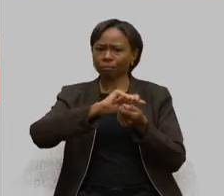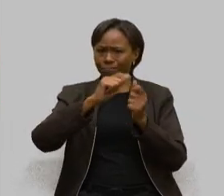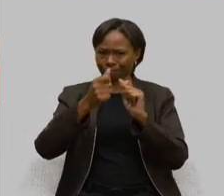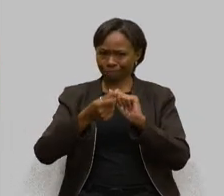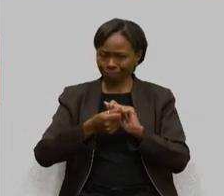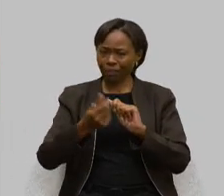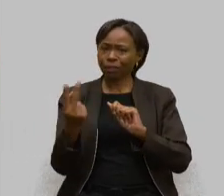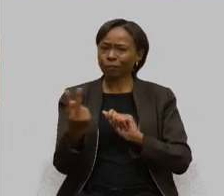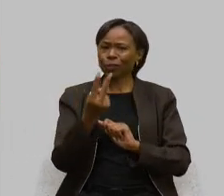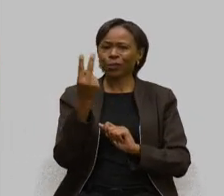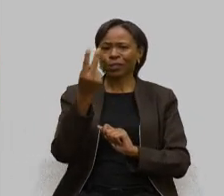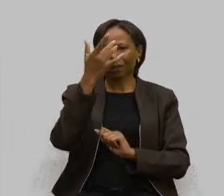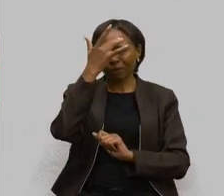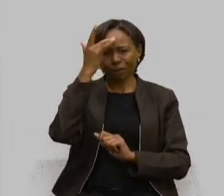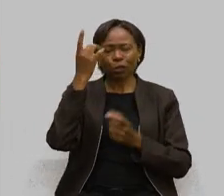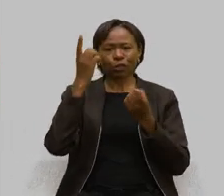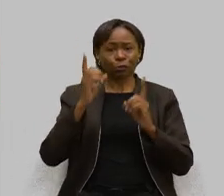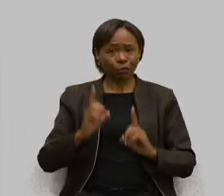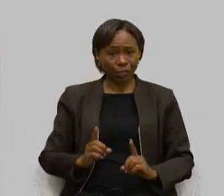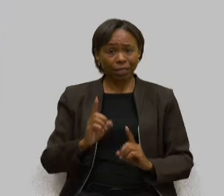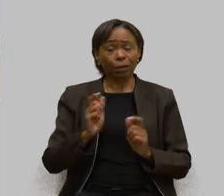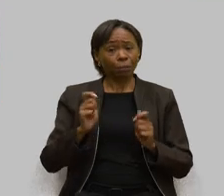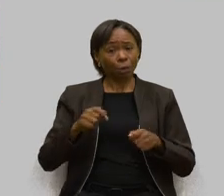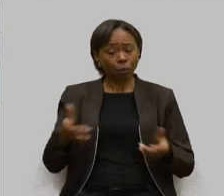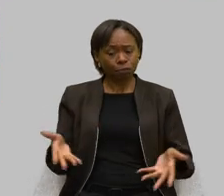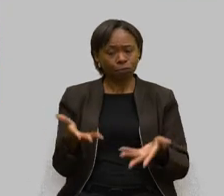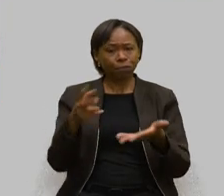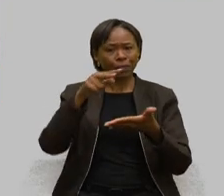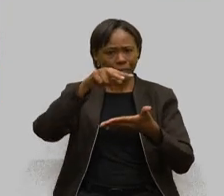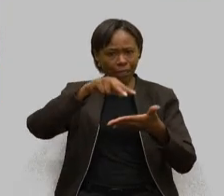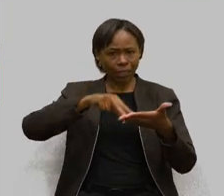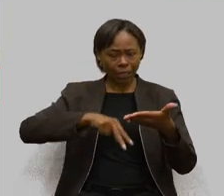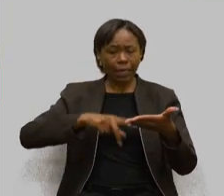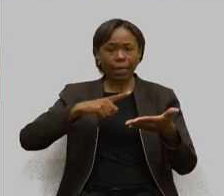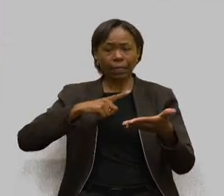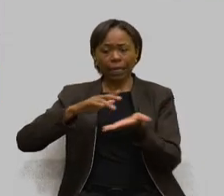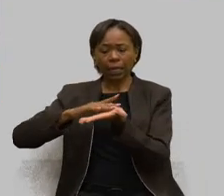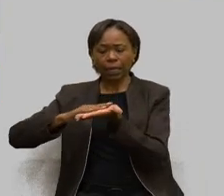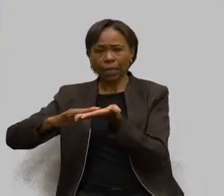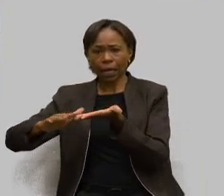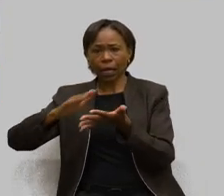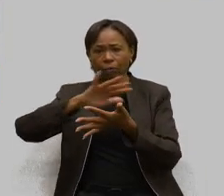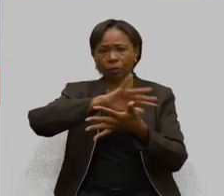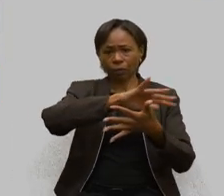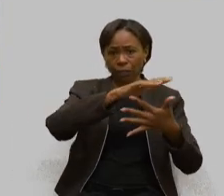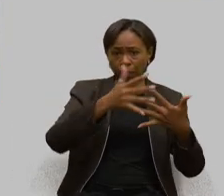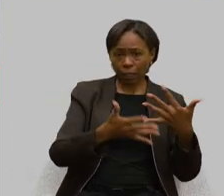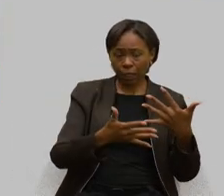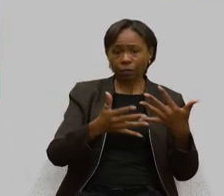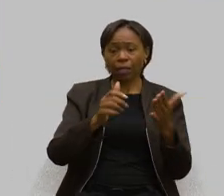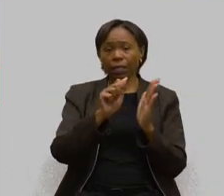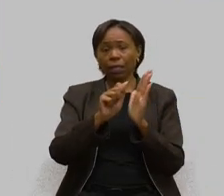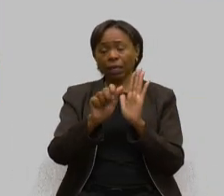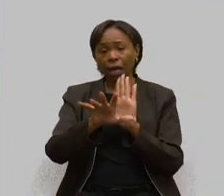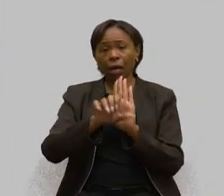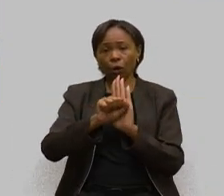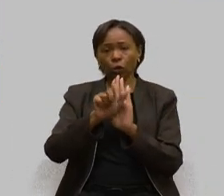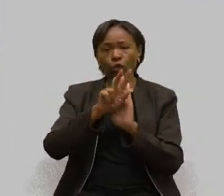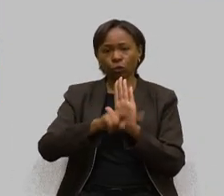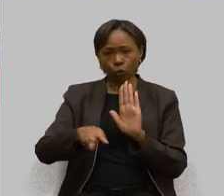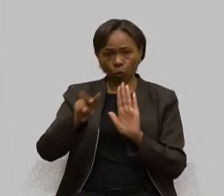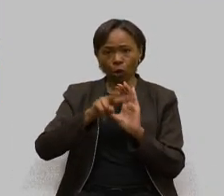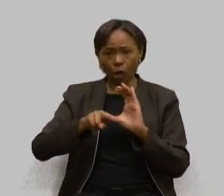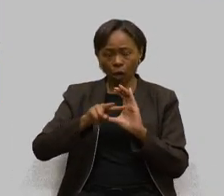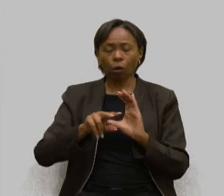pessoa com deficiência à leitura haverá tiragens em Braile Lib libras e audiovisual com recursos de